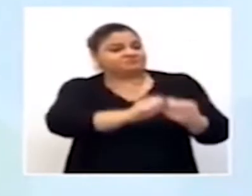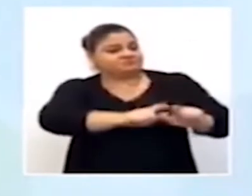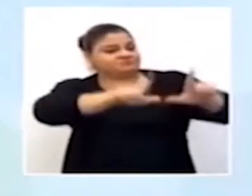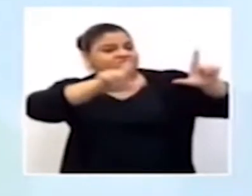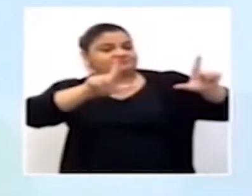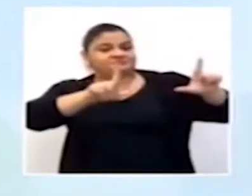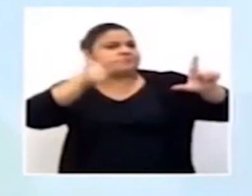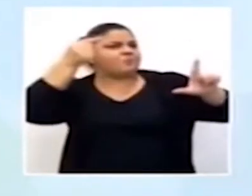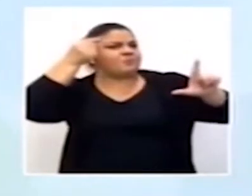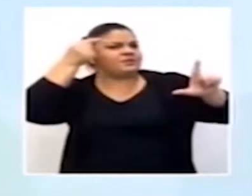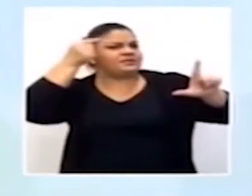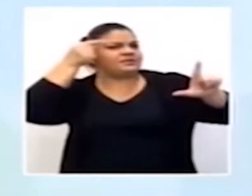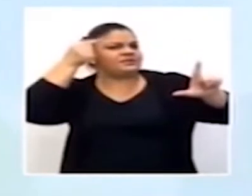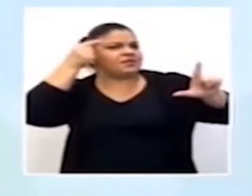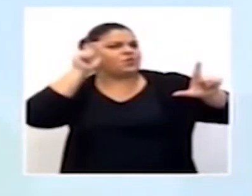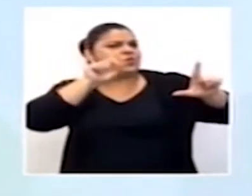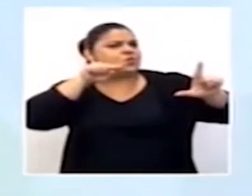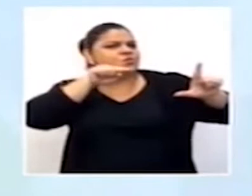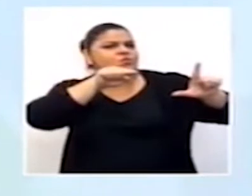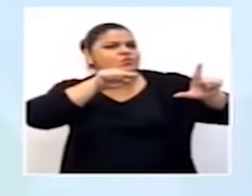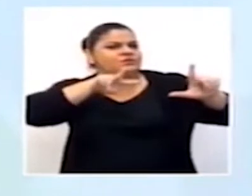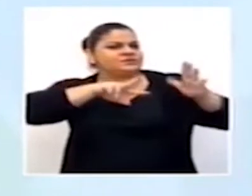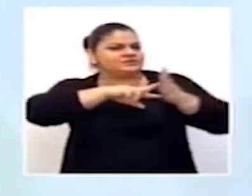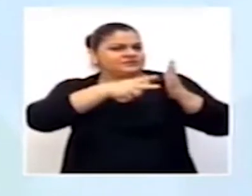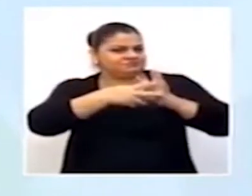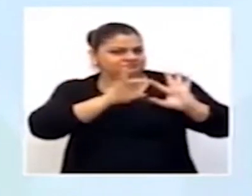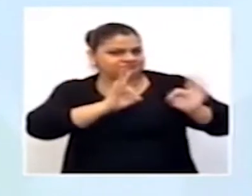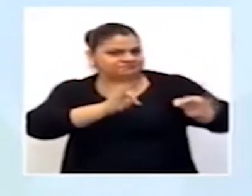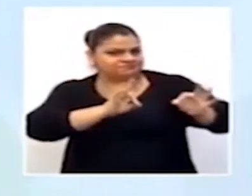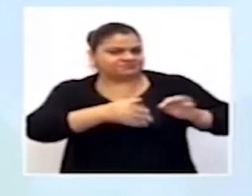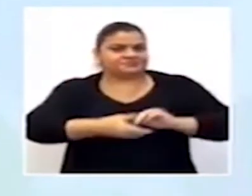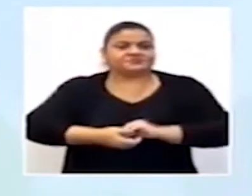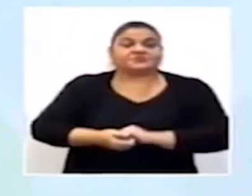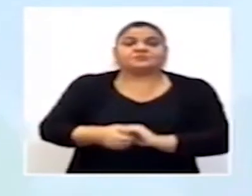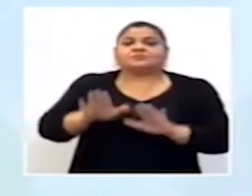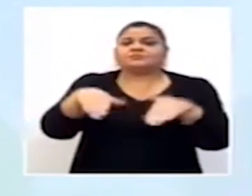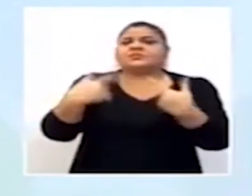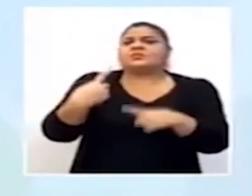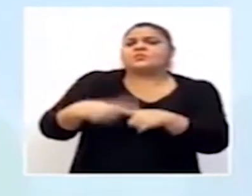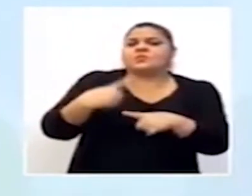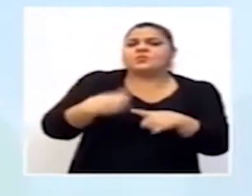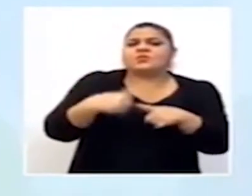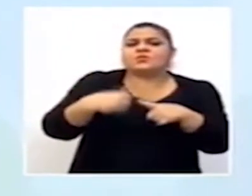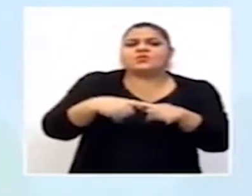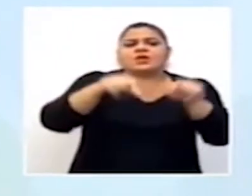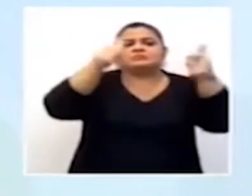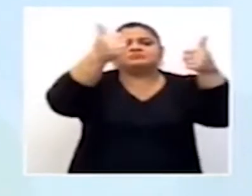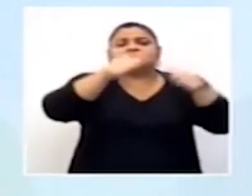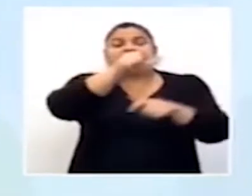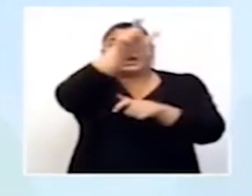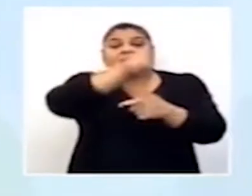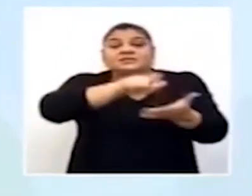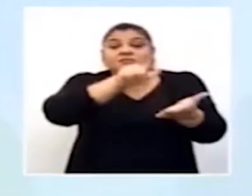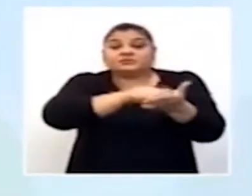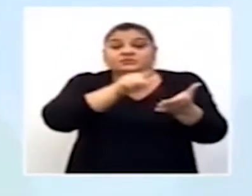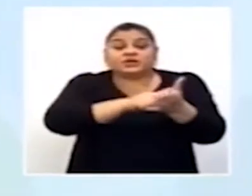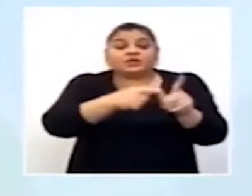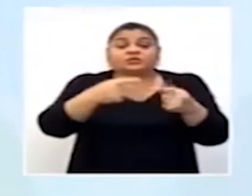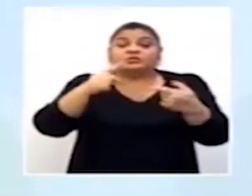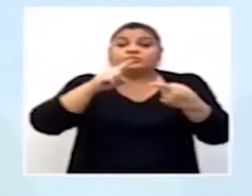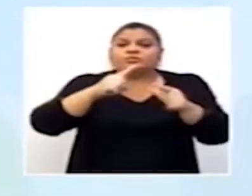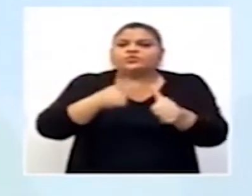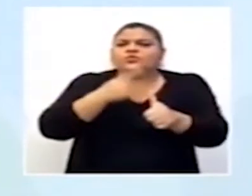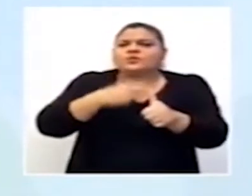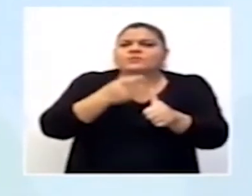cartão Vamos pensar um pouquinho sobre ele certo mal cheirosa então porque o personagem do primeiro quadrinho